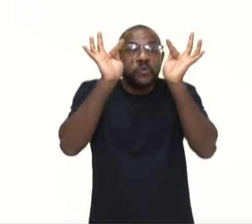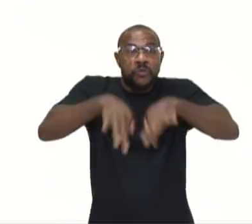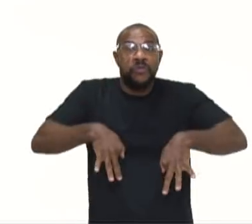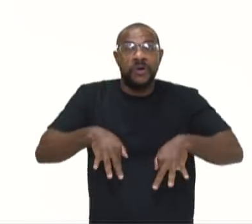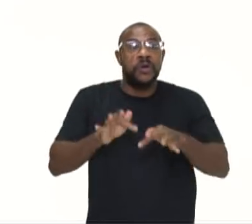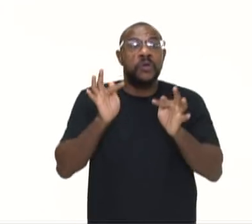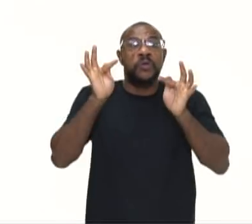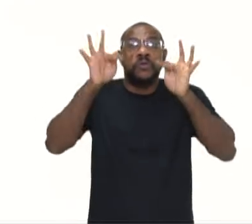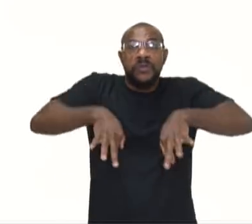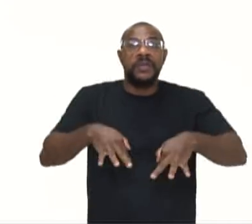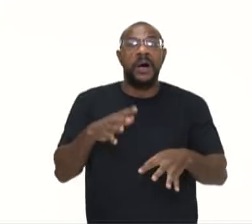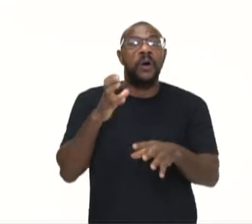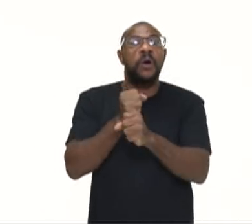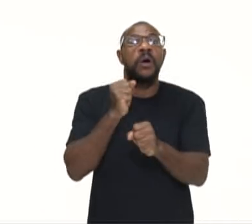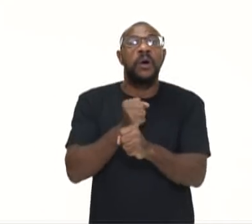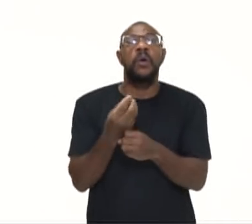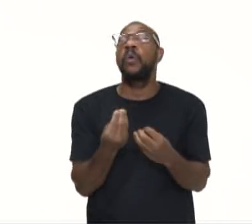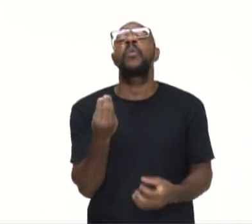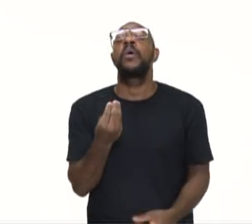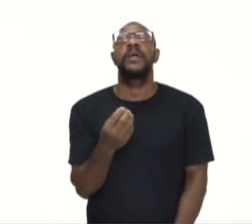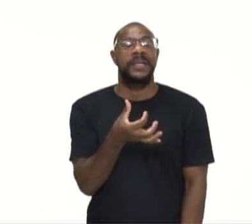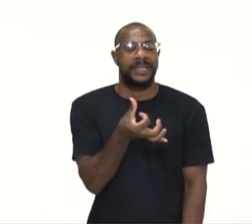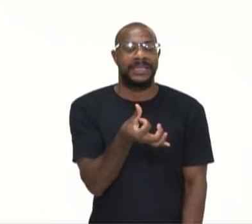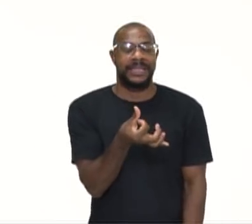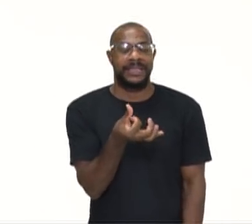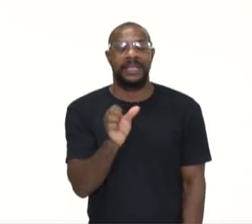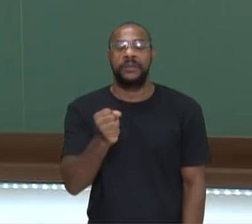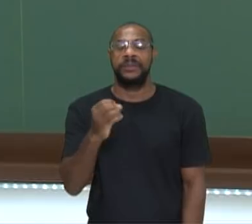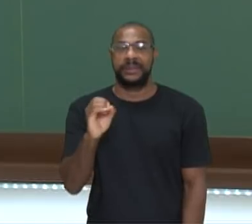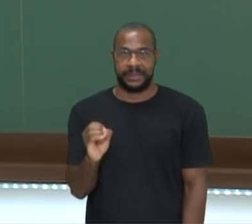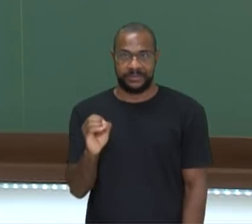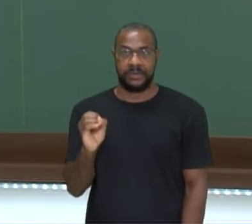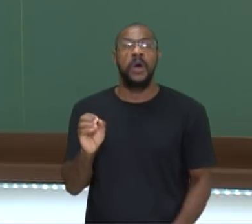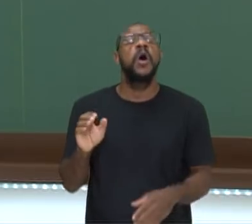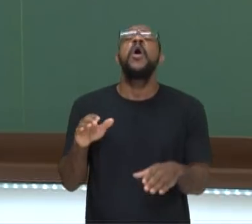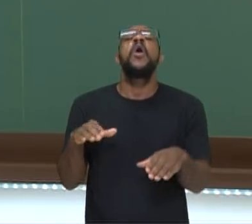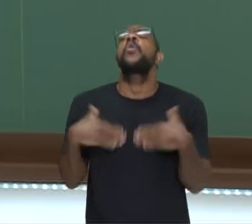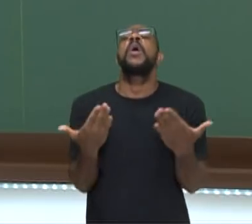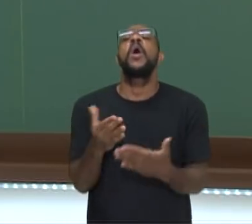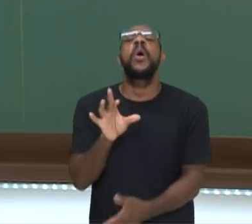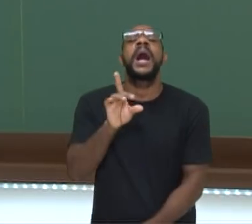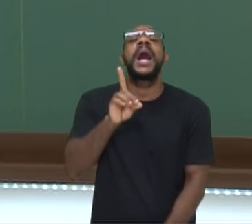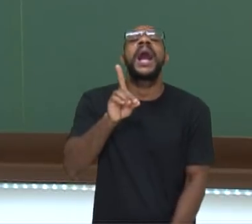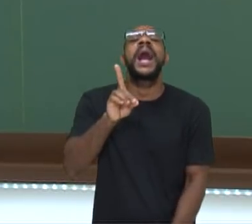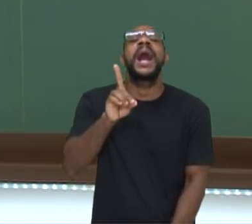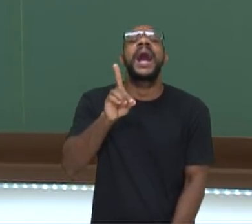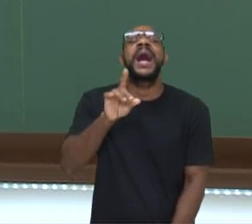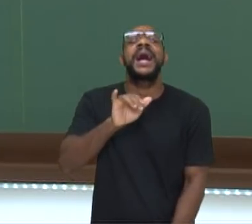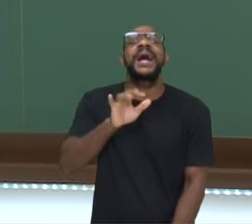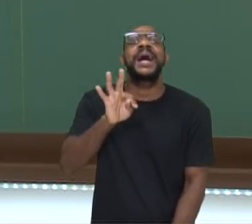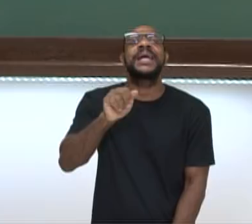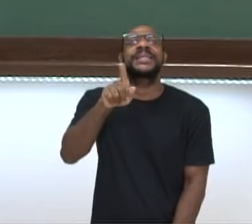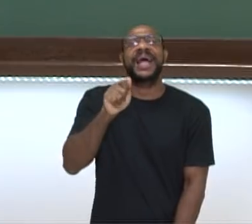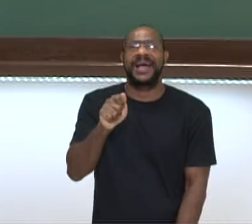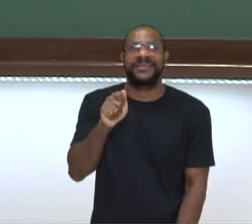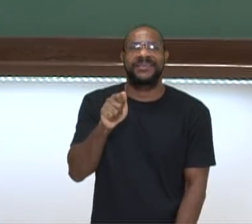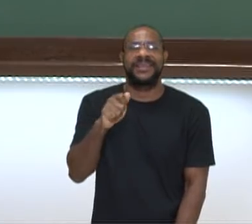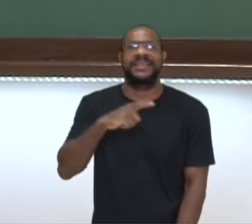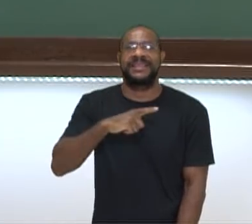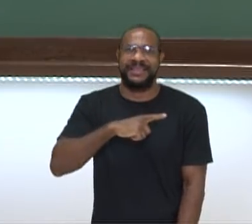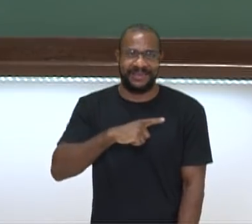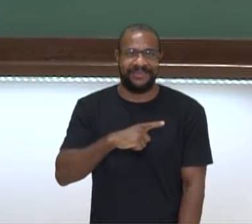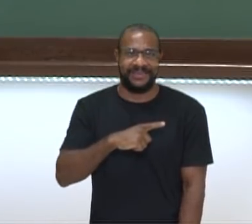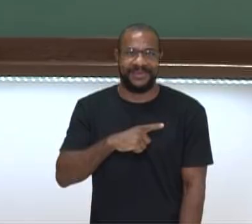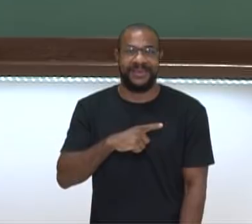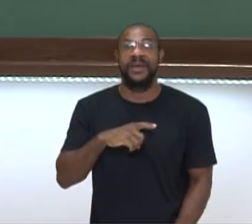de R$ 680. Qual foi a taxa que ele aplicou? Um exercício bem